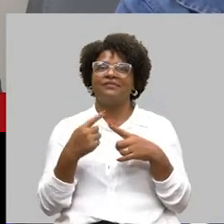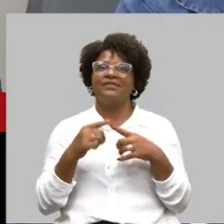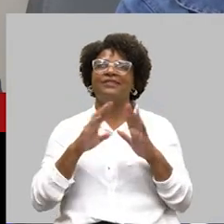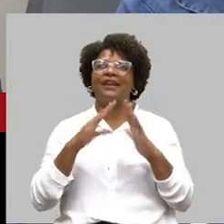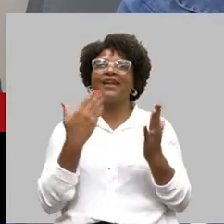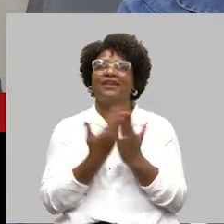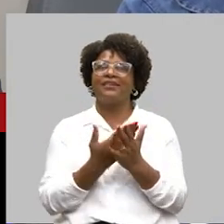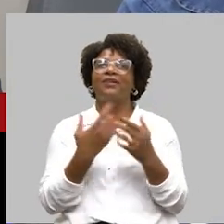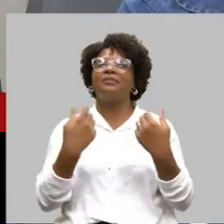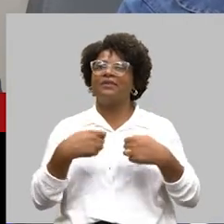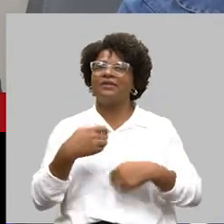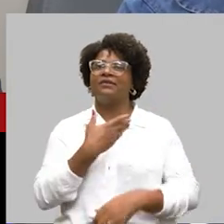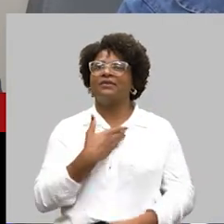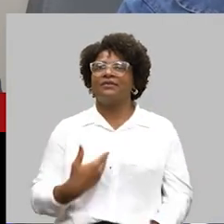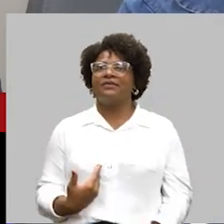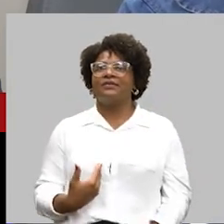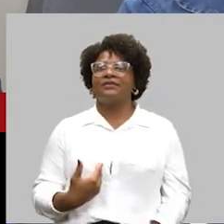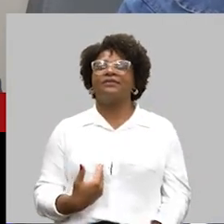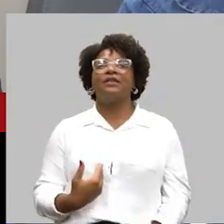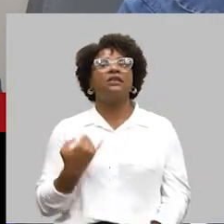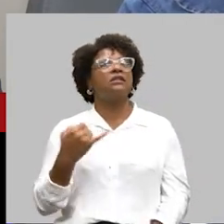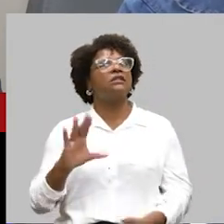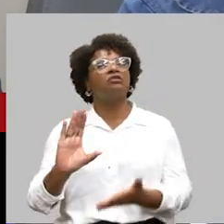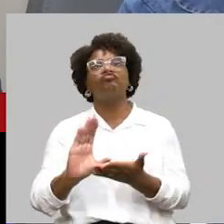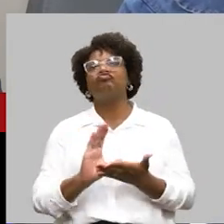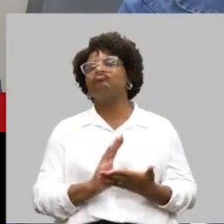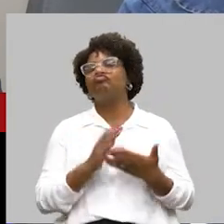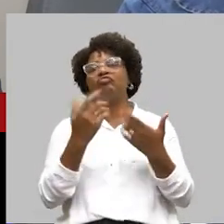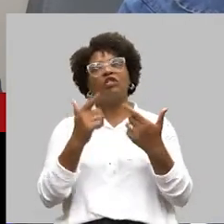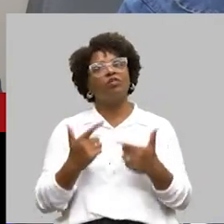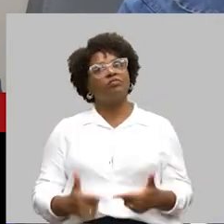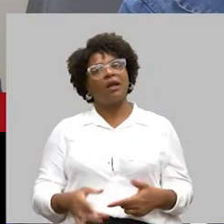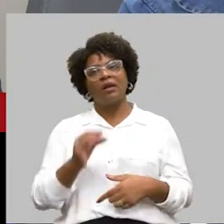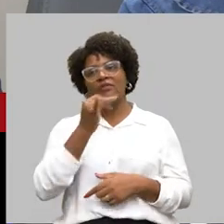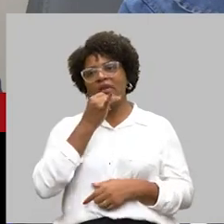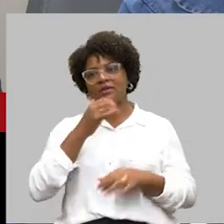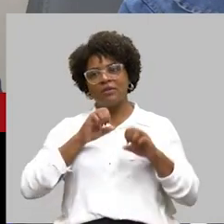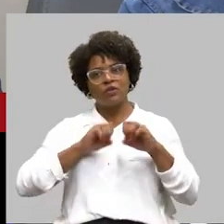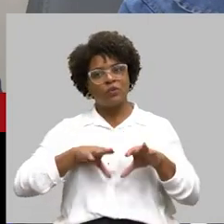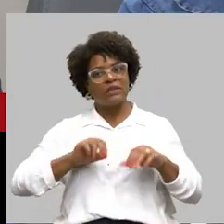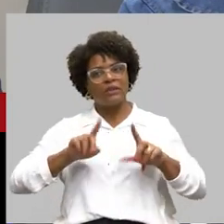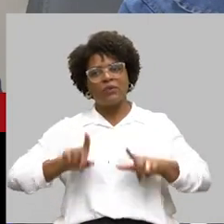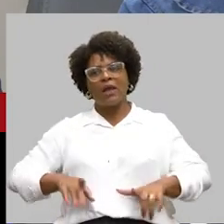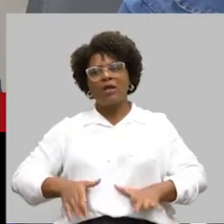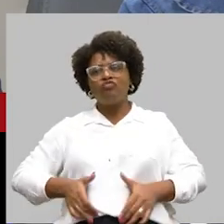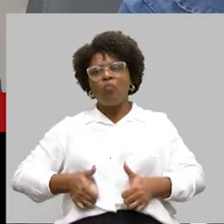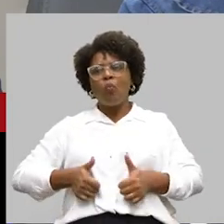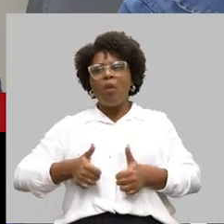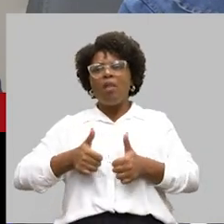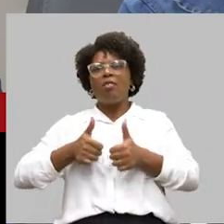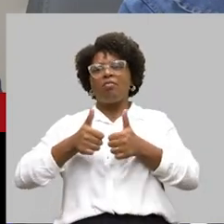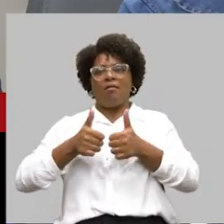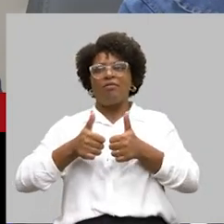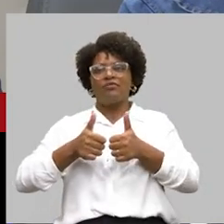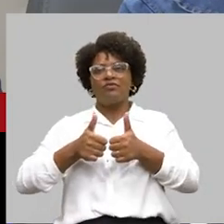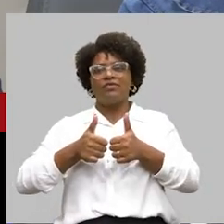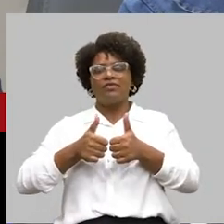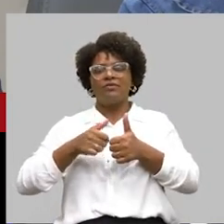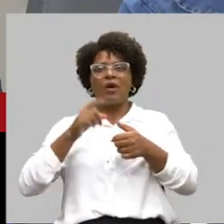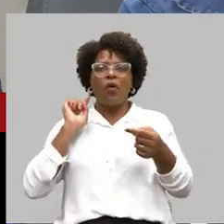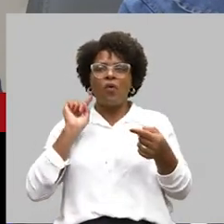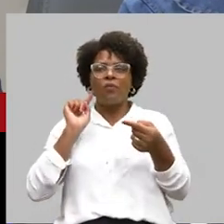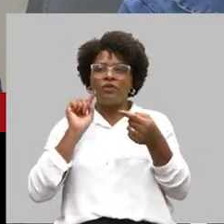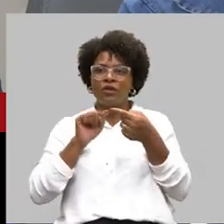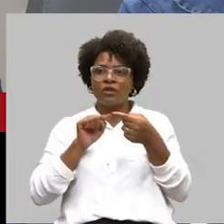depende do governo e sem essa ajuda Infelizmente o nosso ensino que é tão qualificado e que vai tem como objetivo